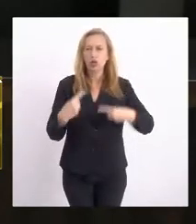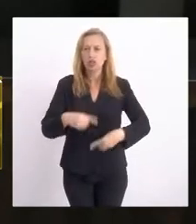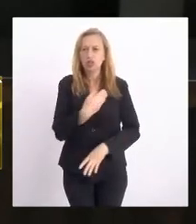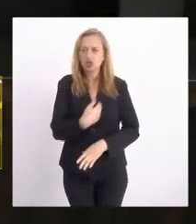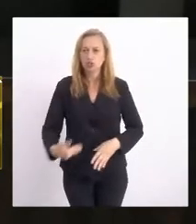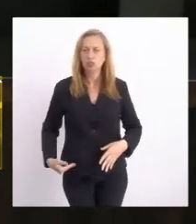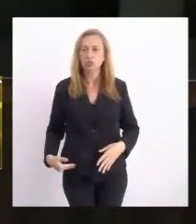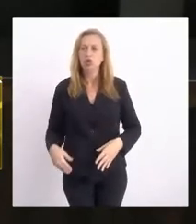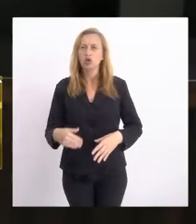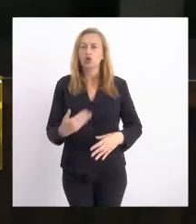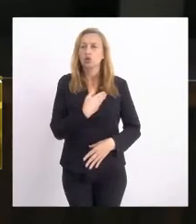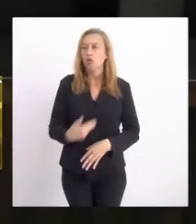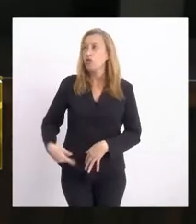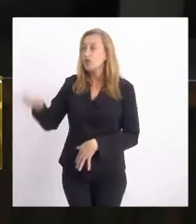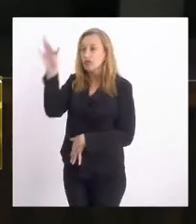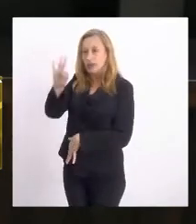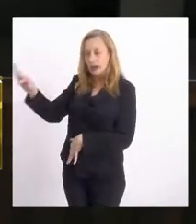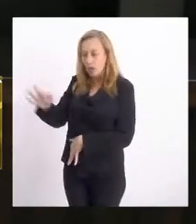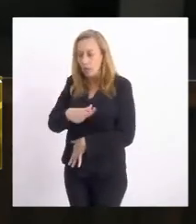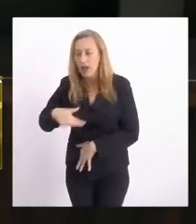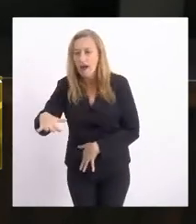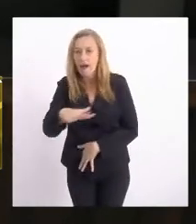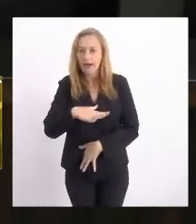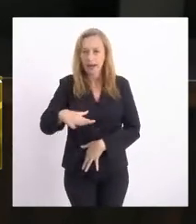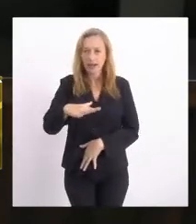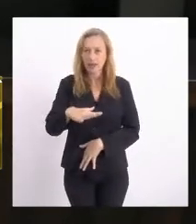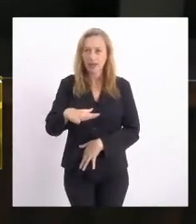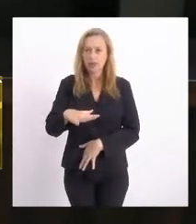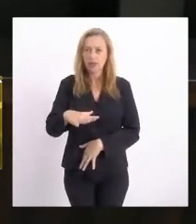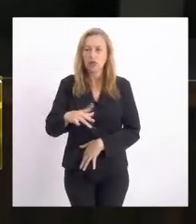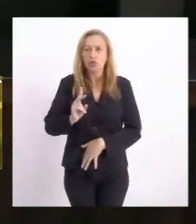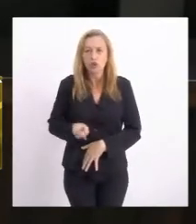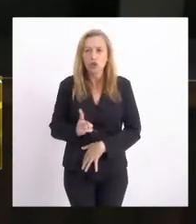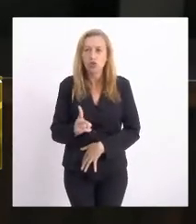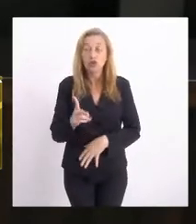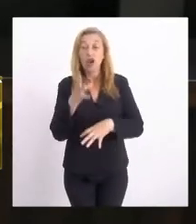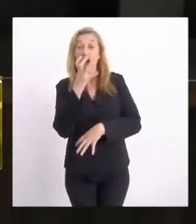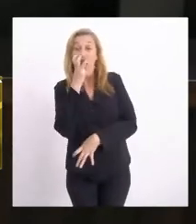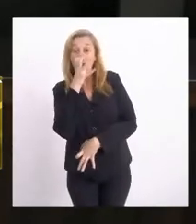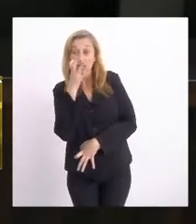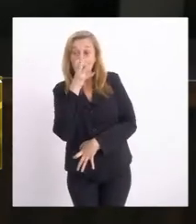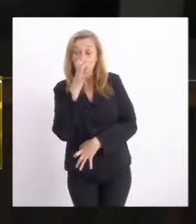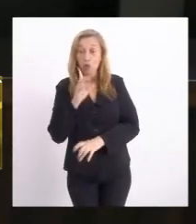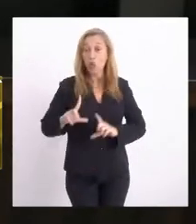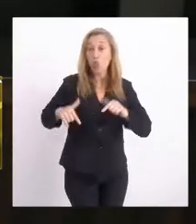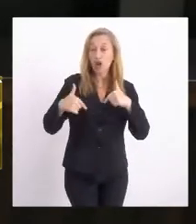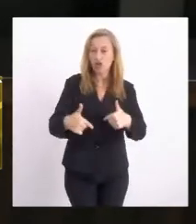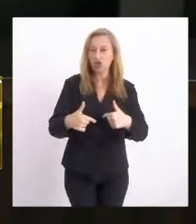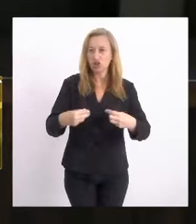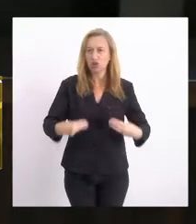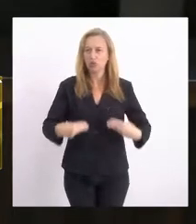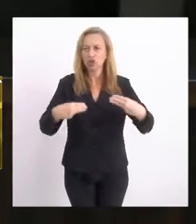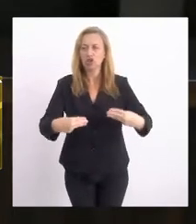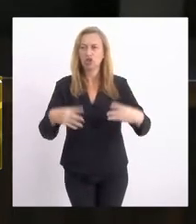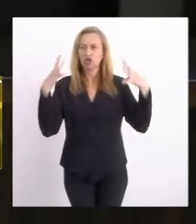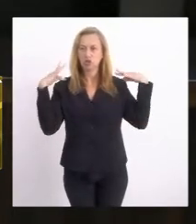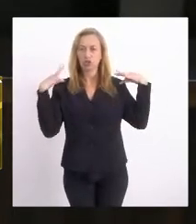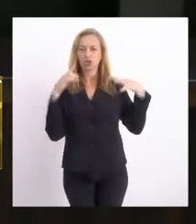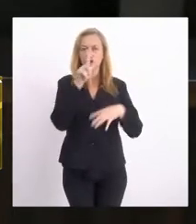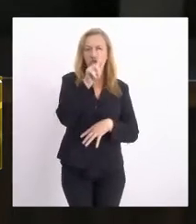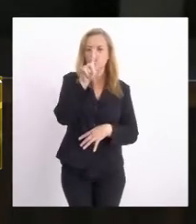do Governo Federal para o setor mantendo e admirando a atuação do ministro do Turismo